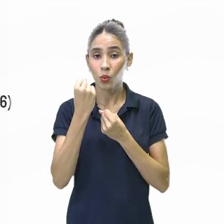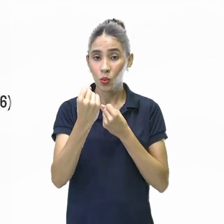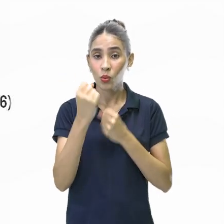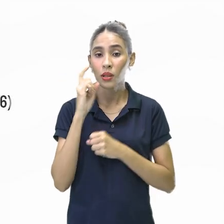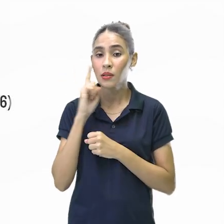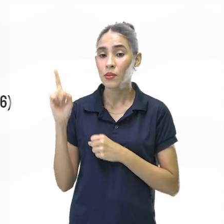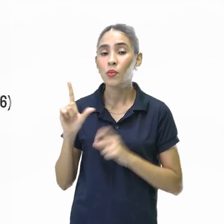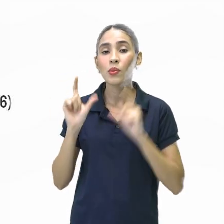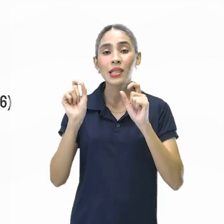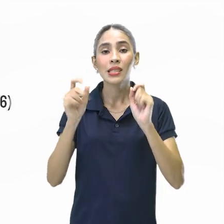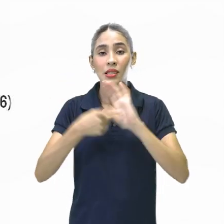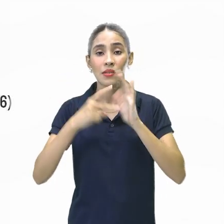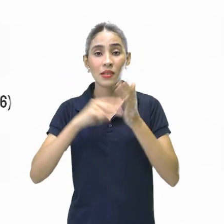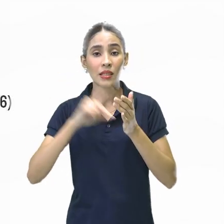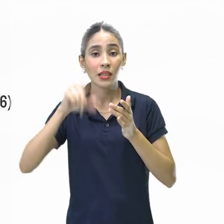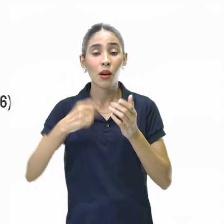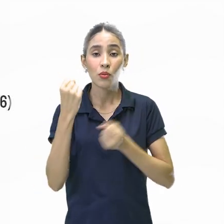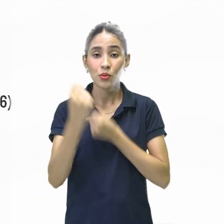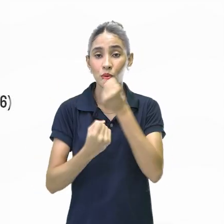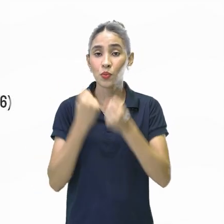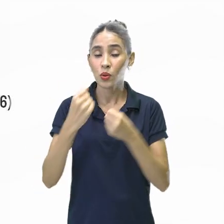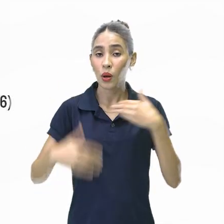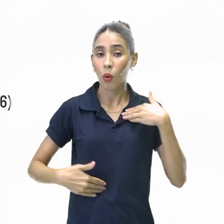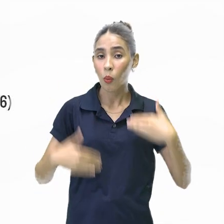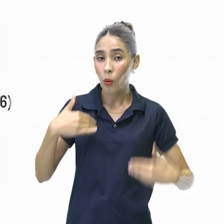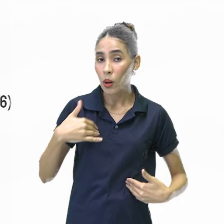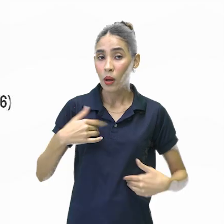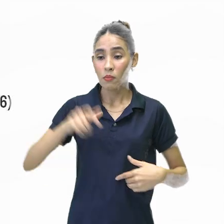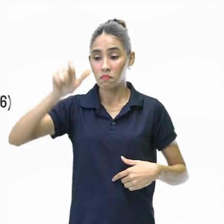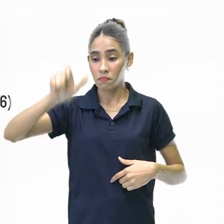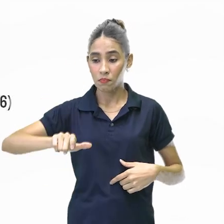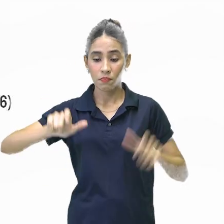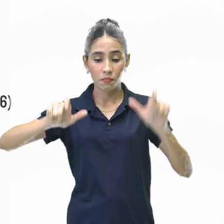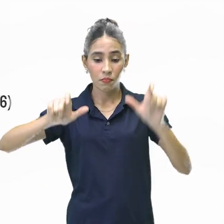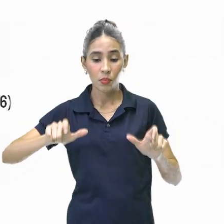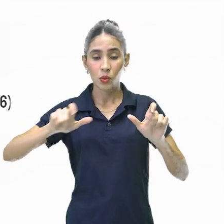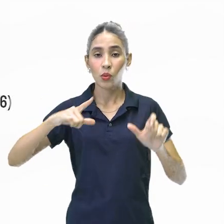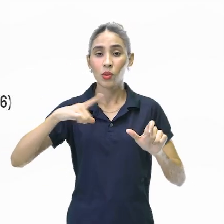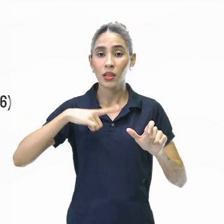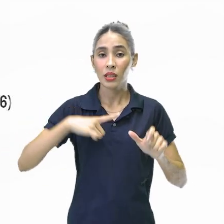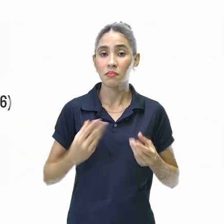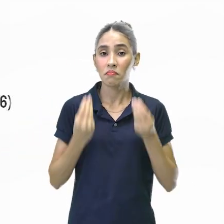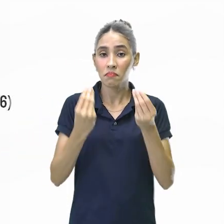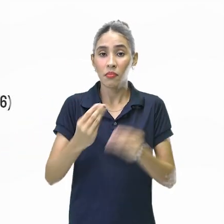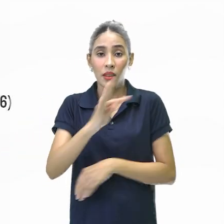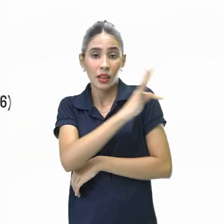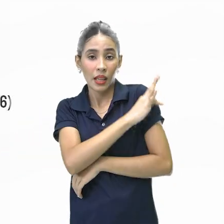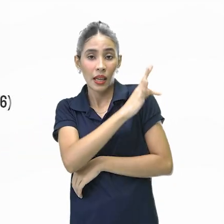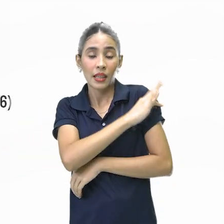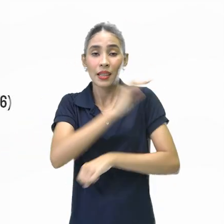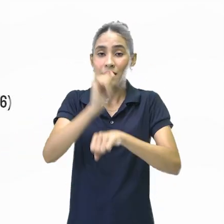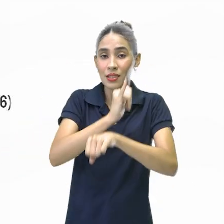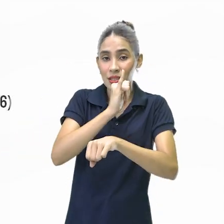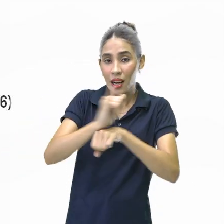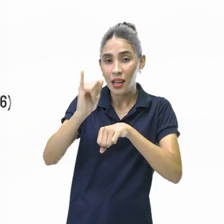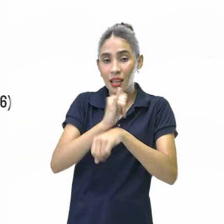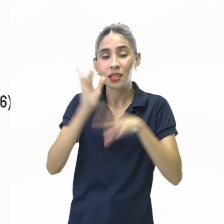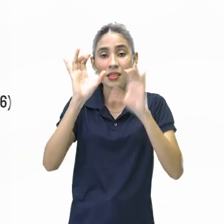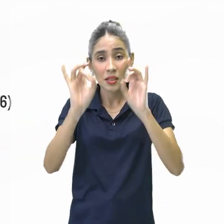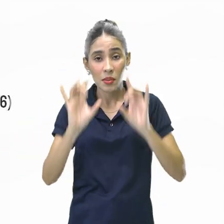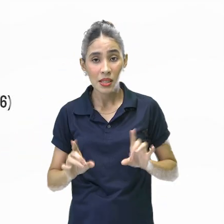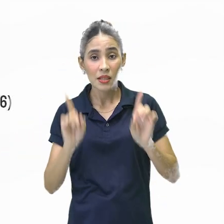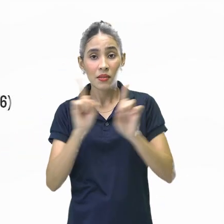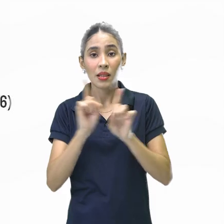as lutas? São disputas corporais nas quais os participantes empregam técnicas, táticas e estratégias específicas